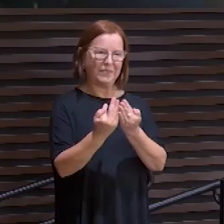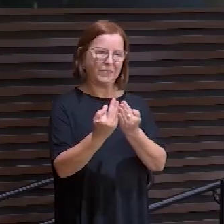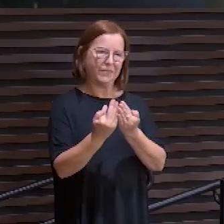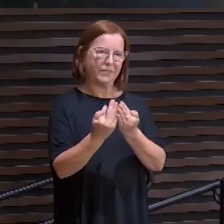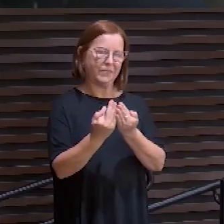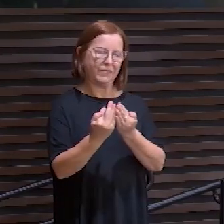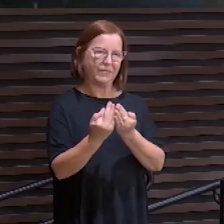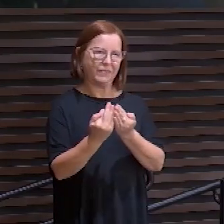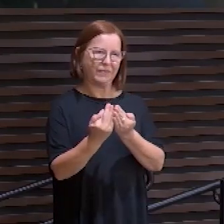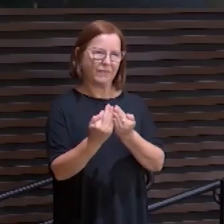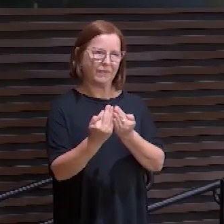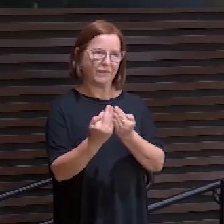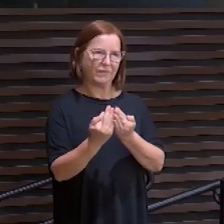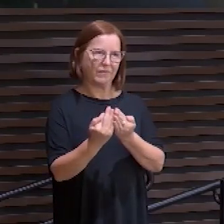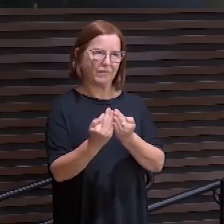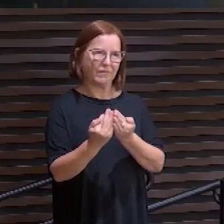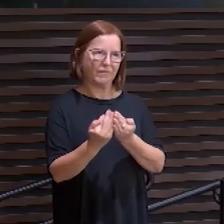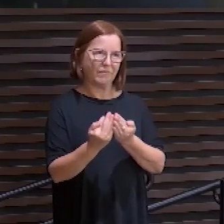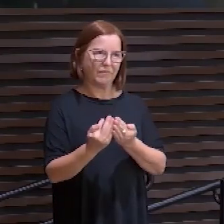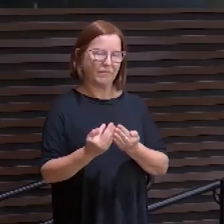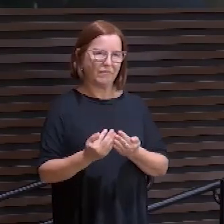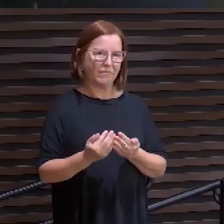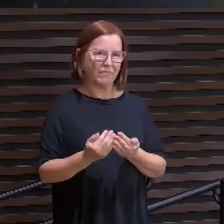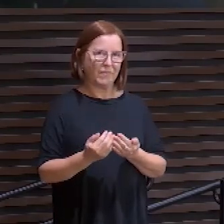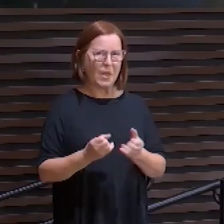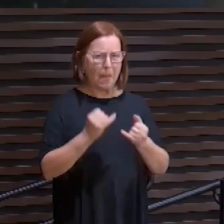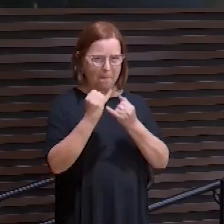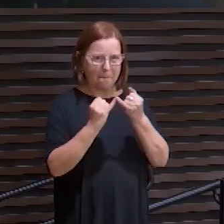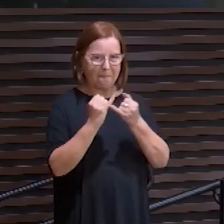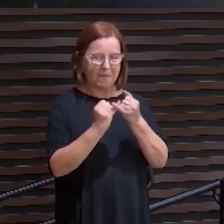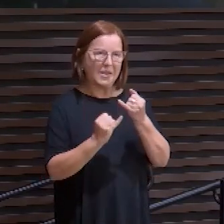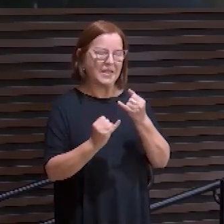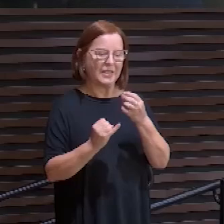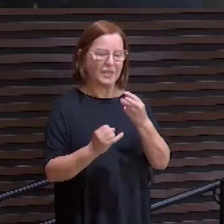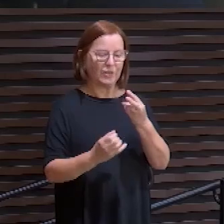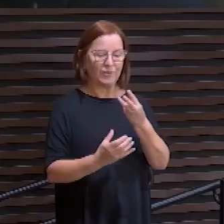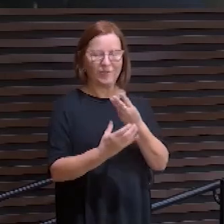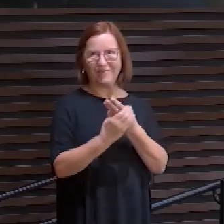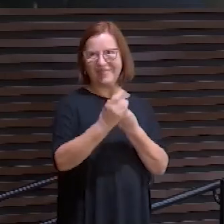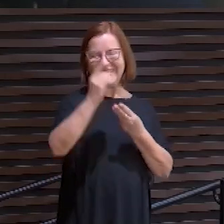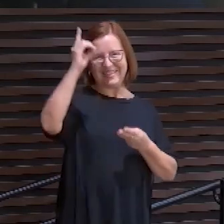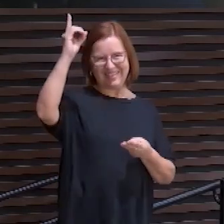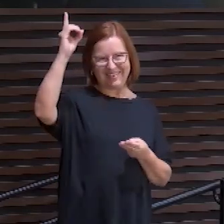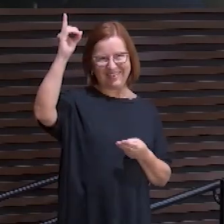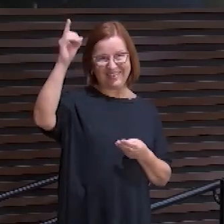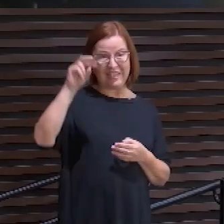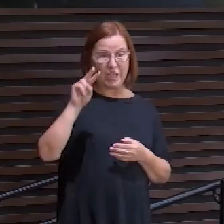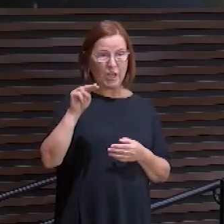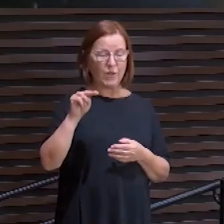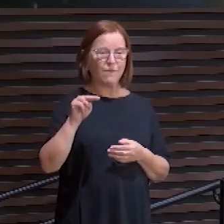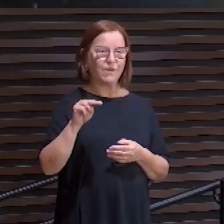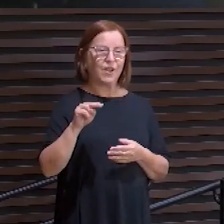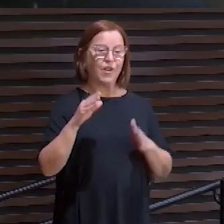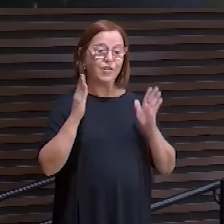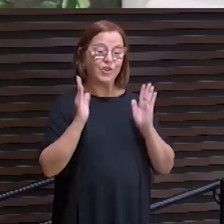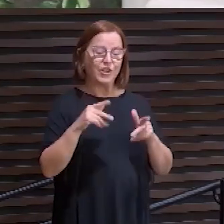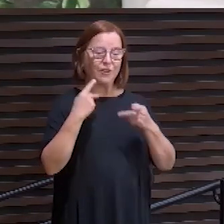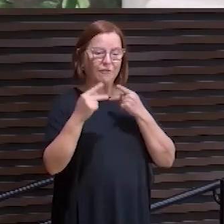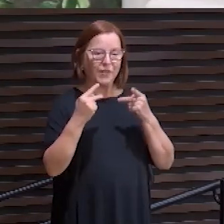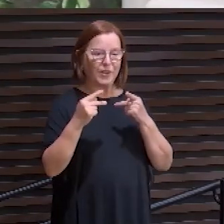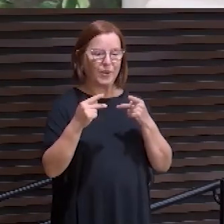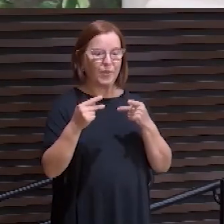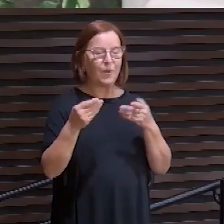uma semelhança da Trindade, como falou muito bem hoje o nosso